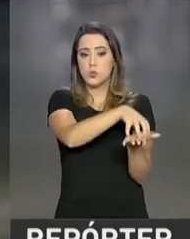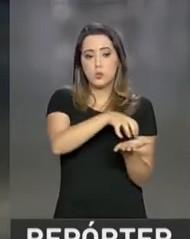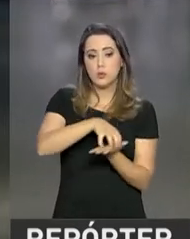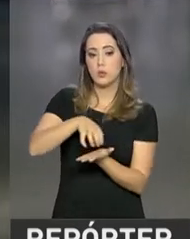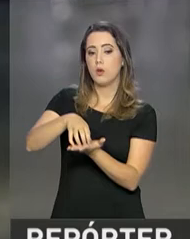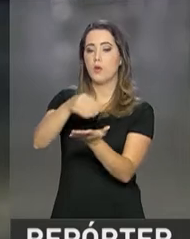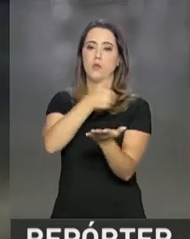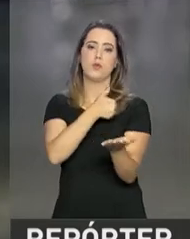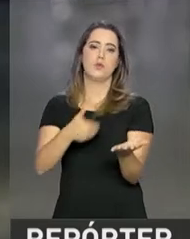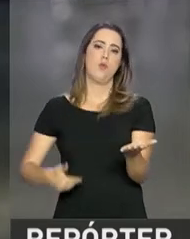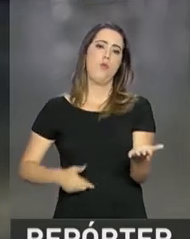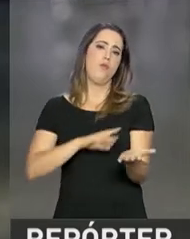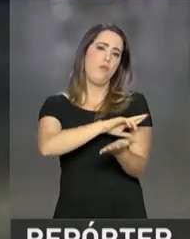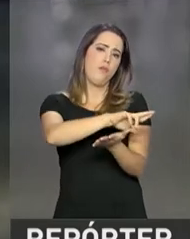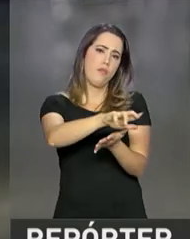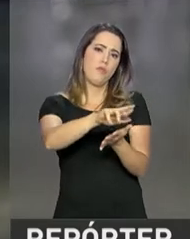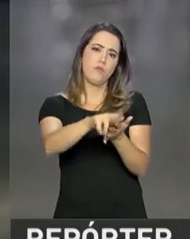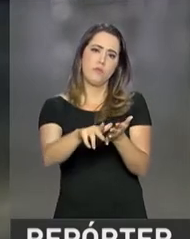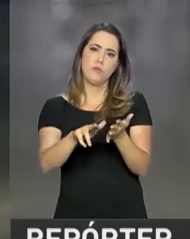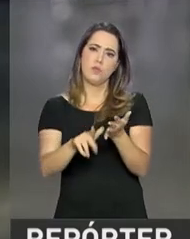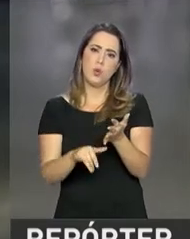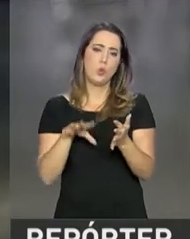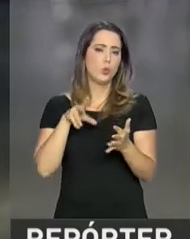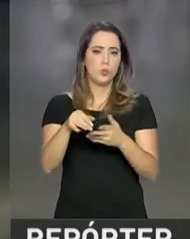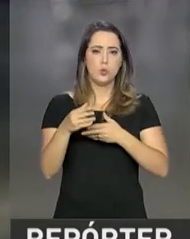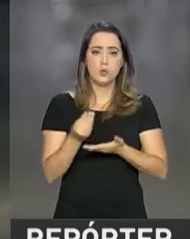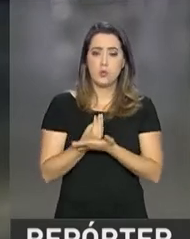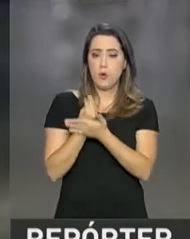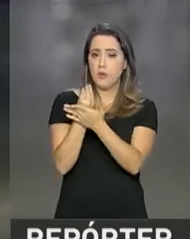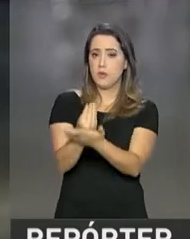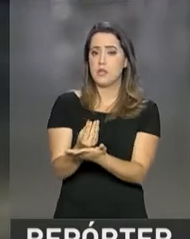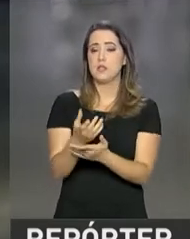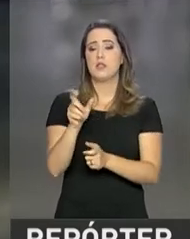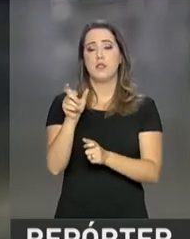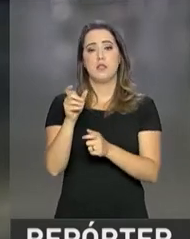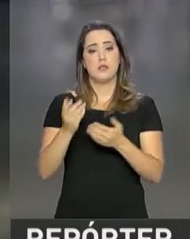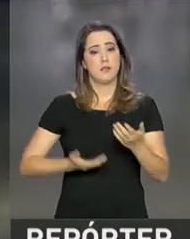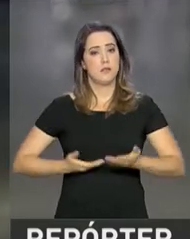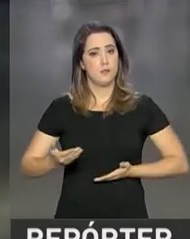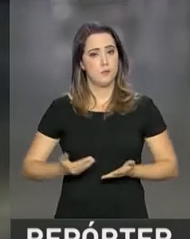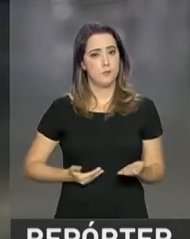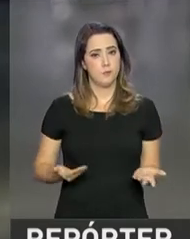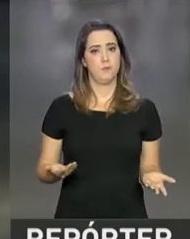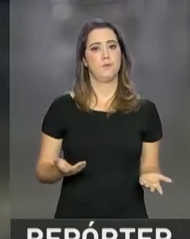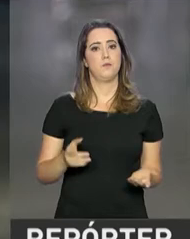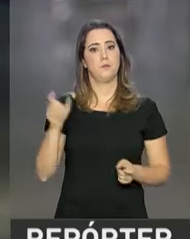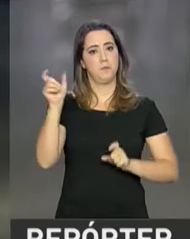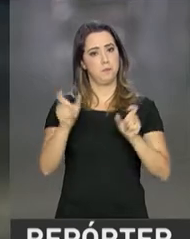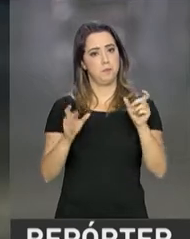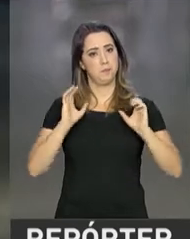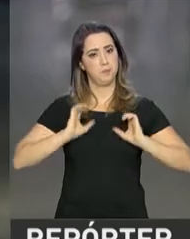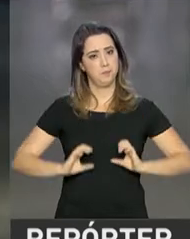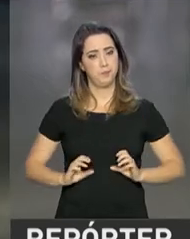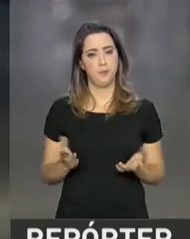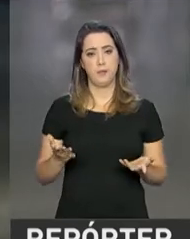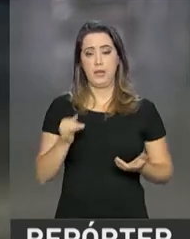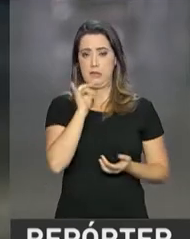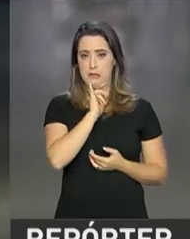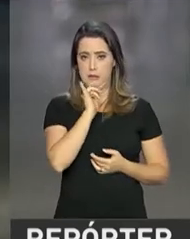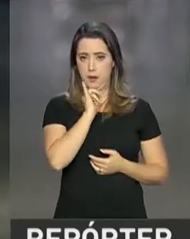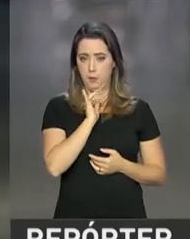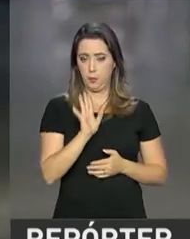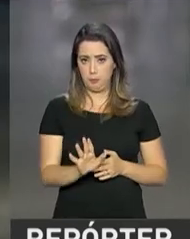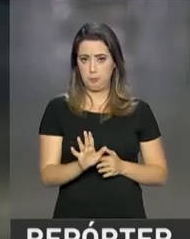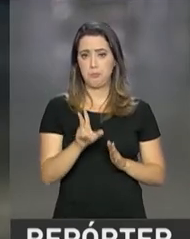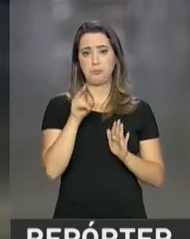além de entidades e empresas contratadas para prestação de serviços a medida estabelece por exemplo que